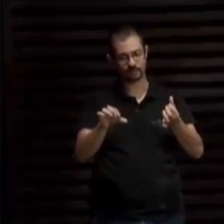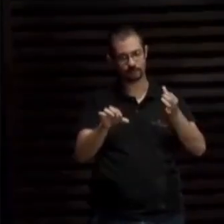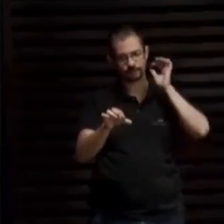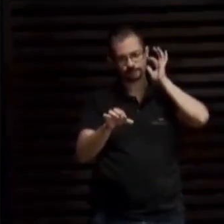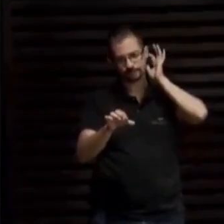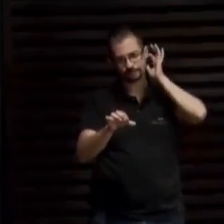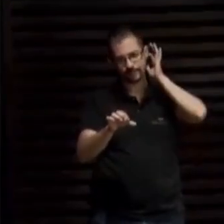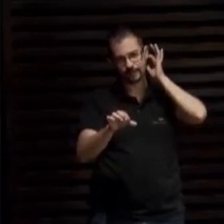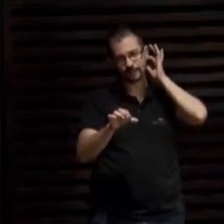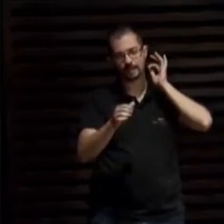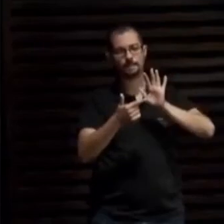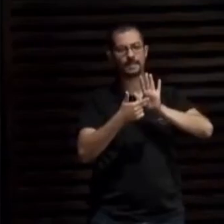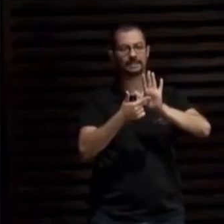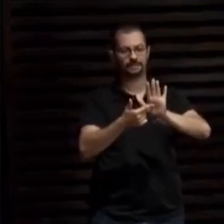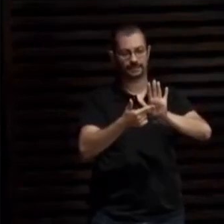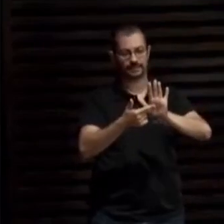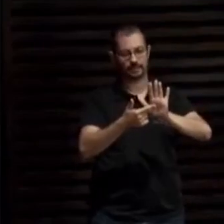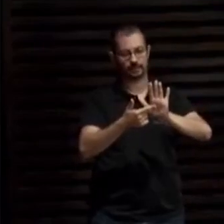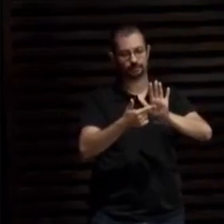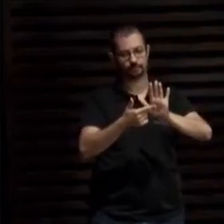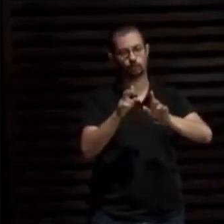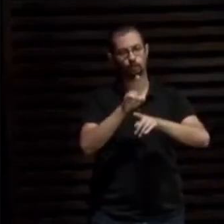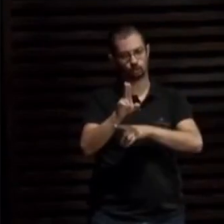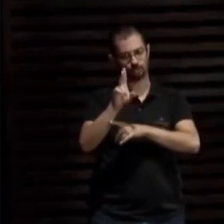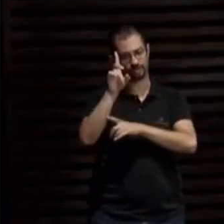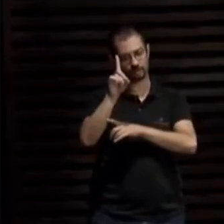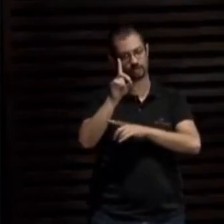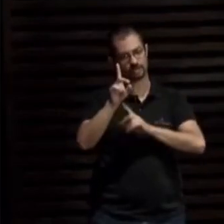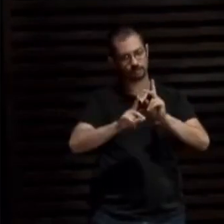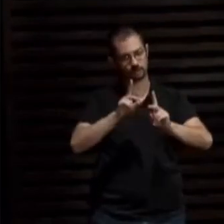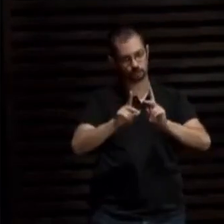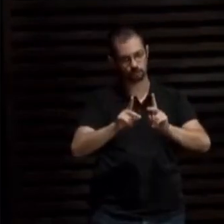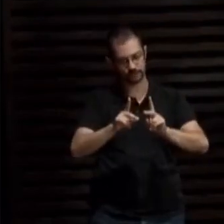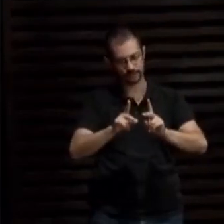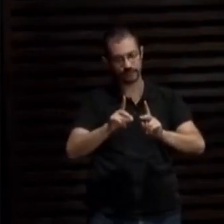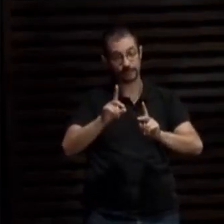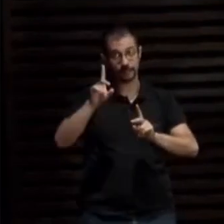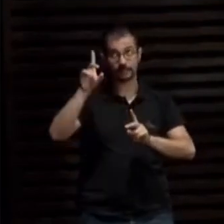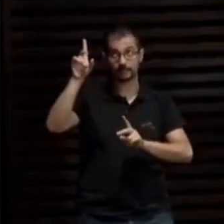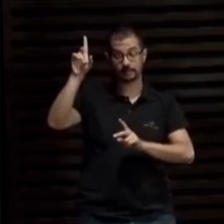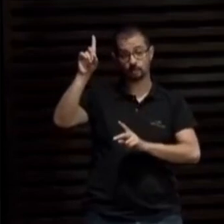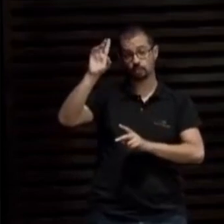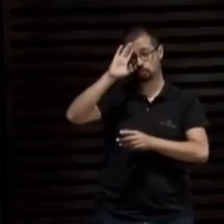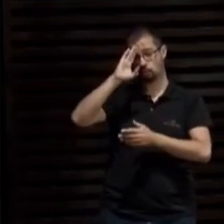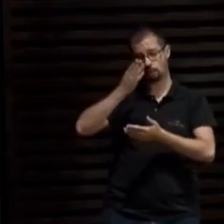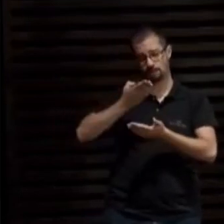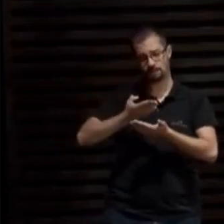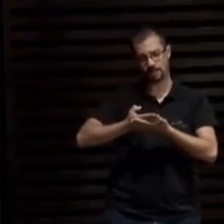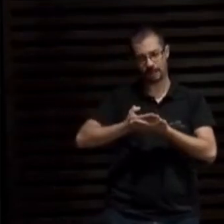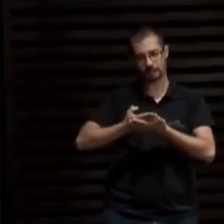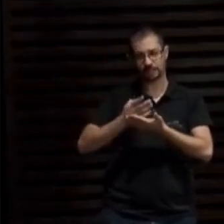Manifestei o teu nome aos homens que me deste do mundo. Eram teus. Tu me confiaste e eles têm guardado a